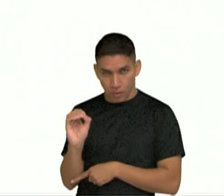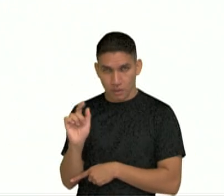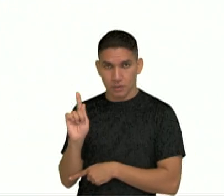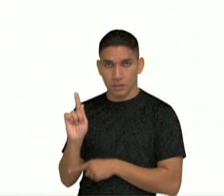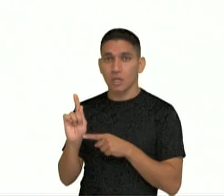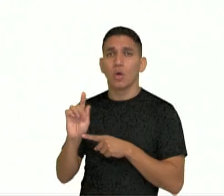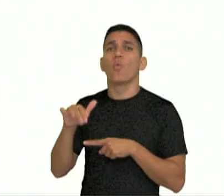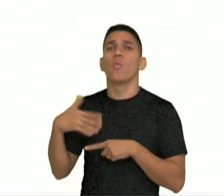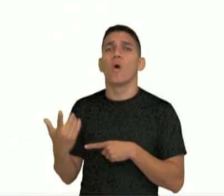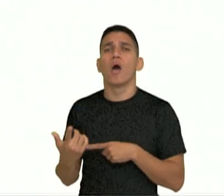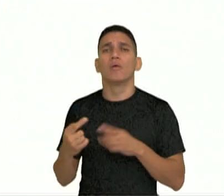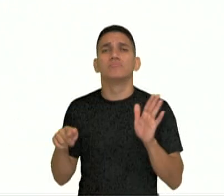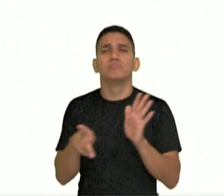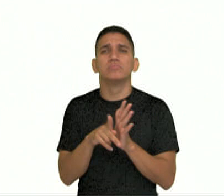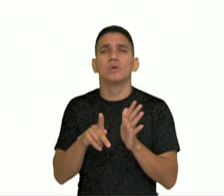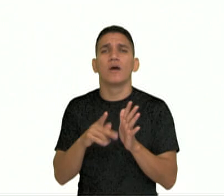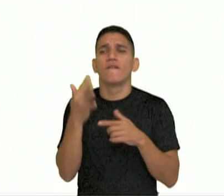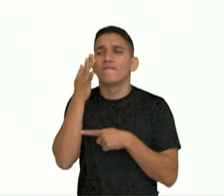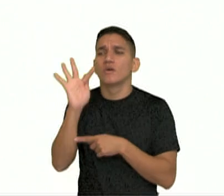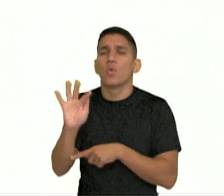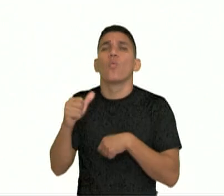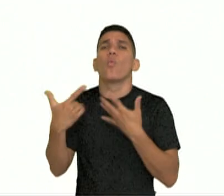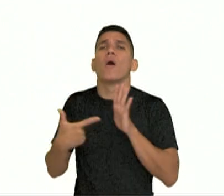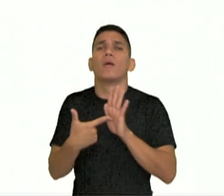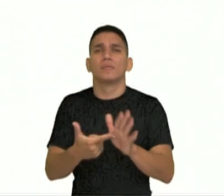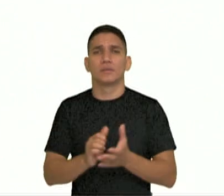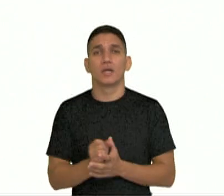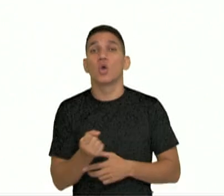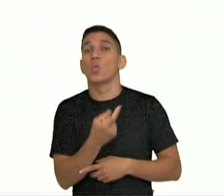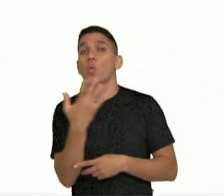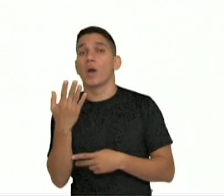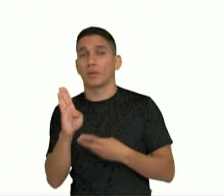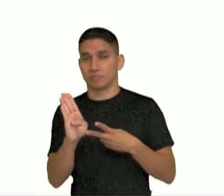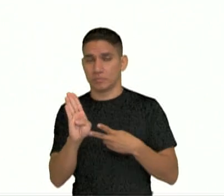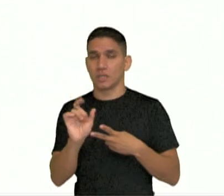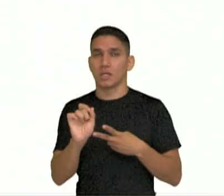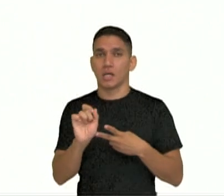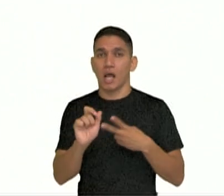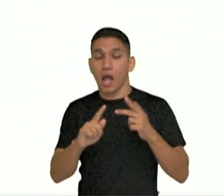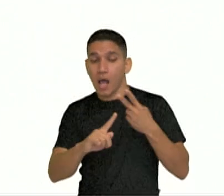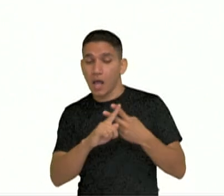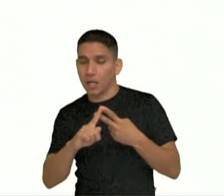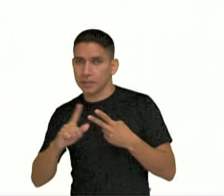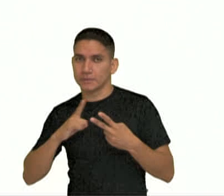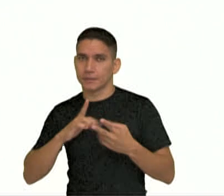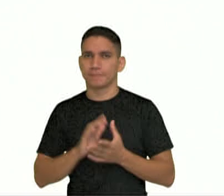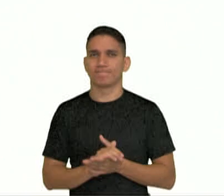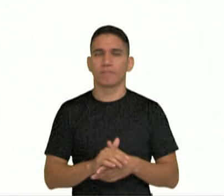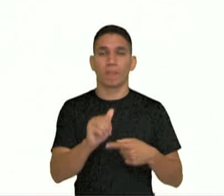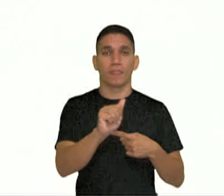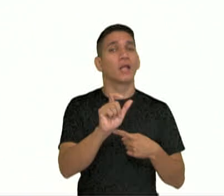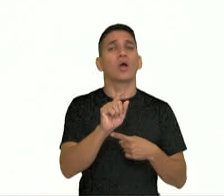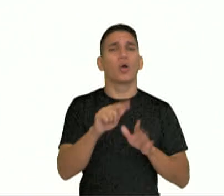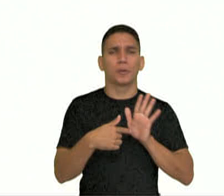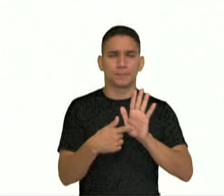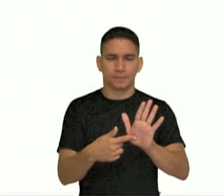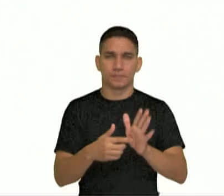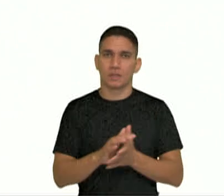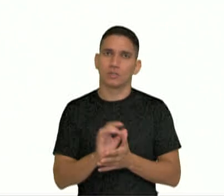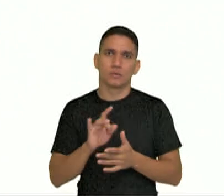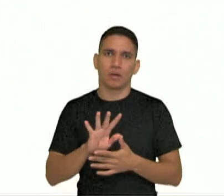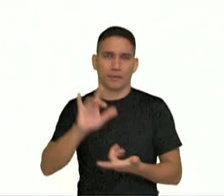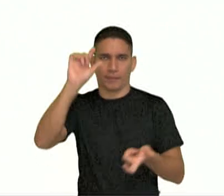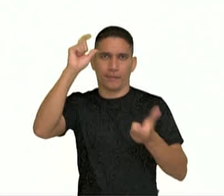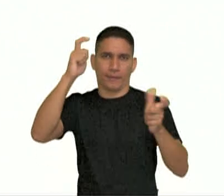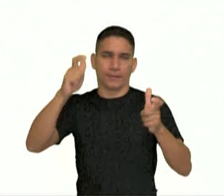podem ocorrer para esse caractere? E letra B, quantos alelos estão atuando? Então vamos lá primeiro para a letra A. Letra A, gente, é questão só de